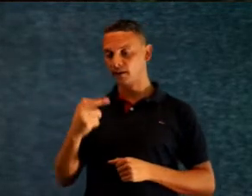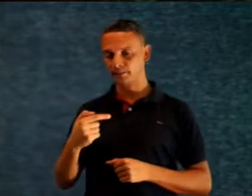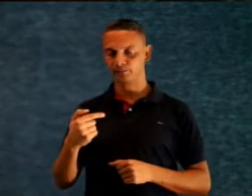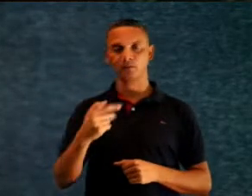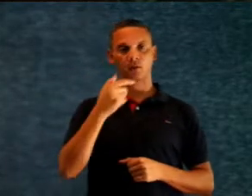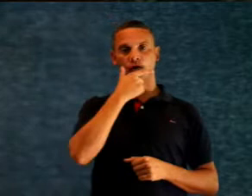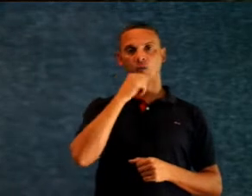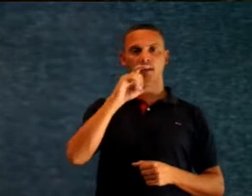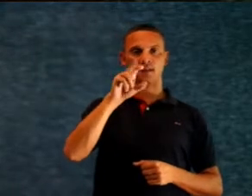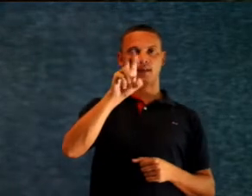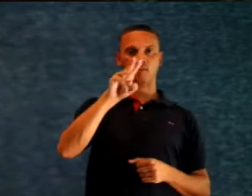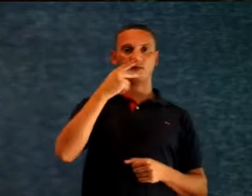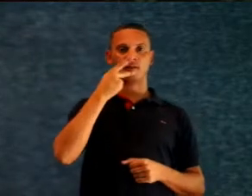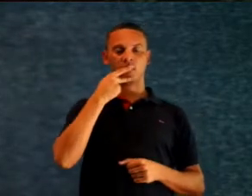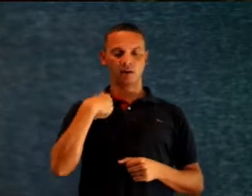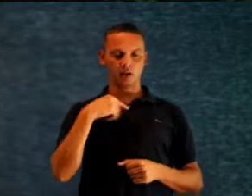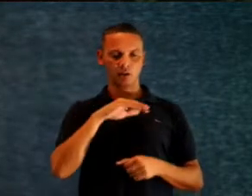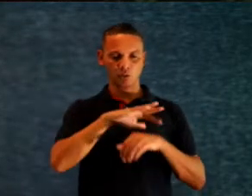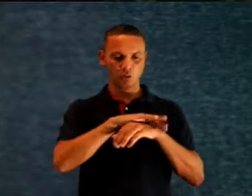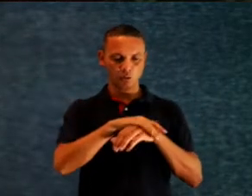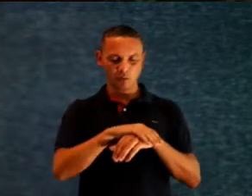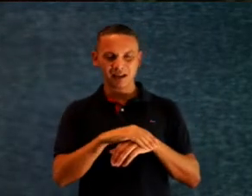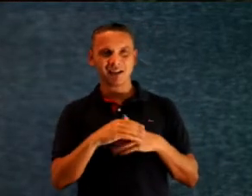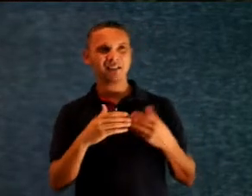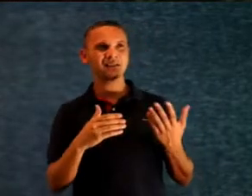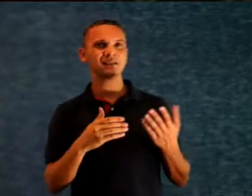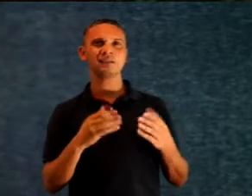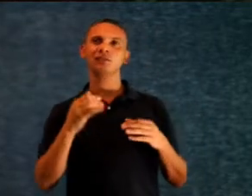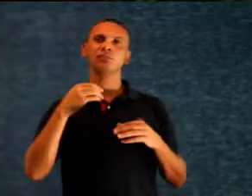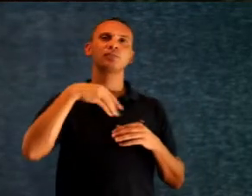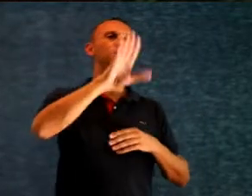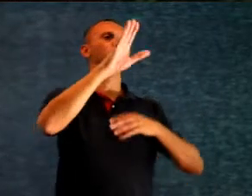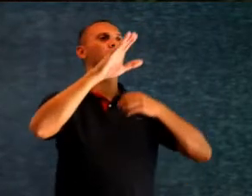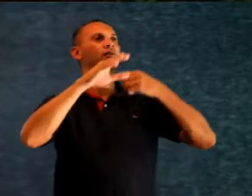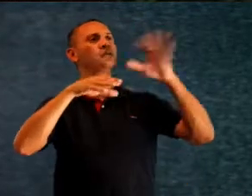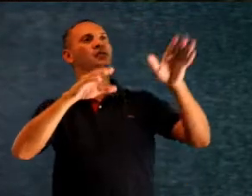adoeci e não pude mandar para o Globo minhas crônicas semanais, meu